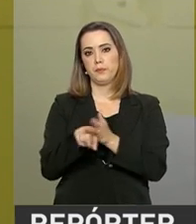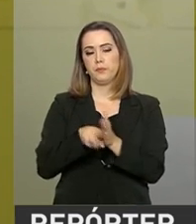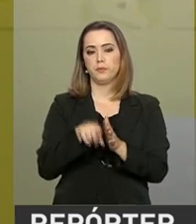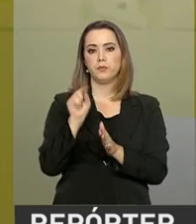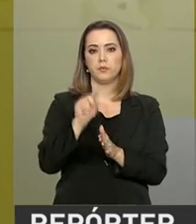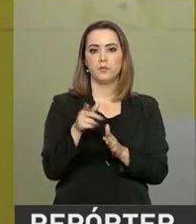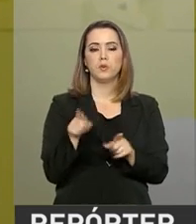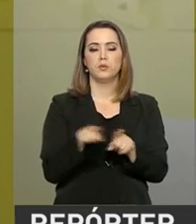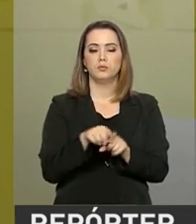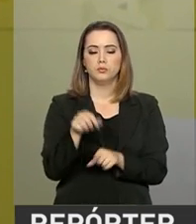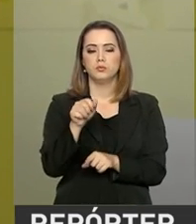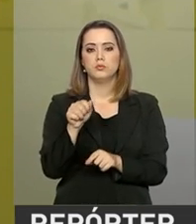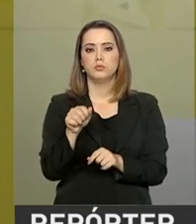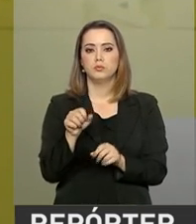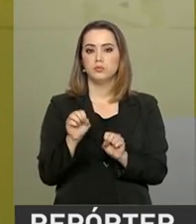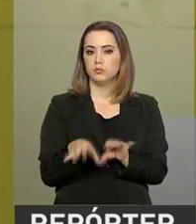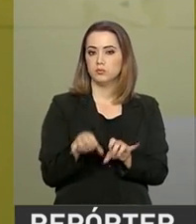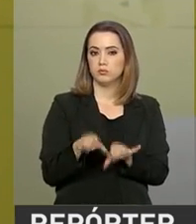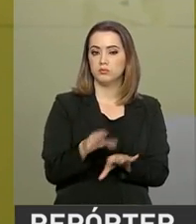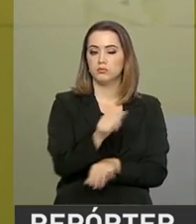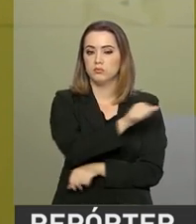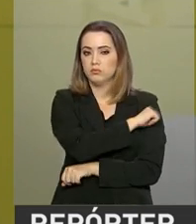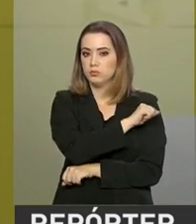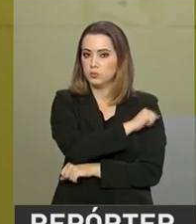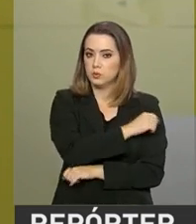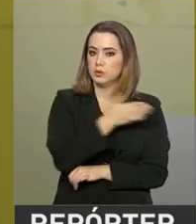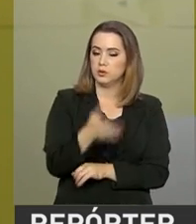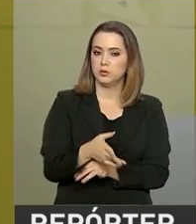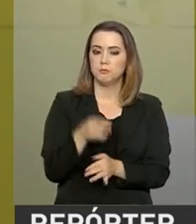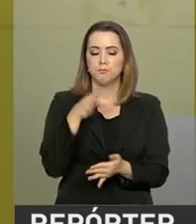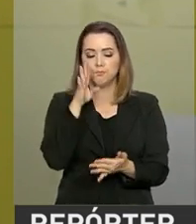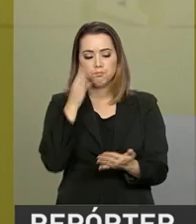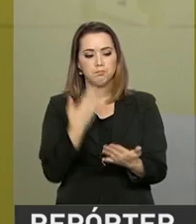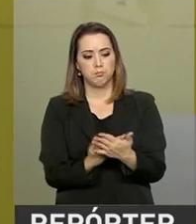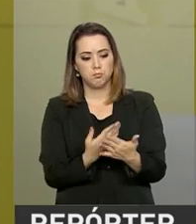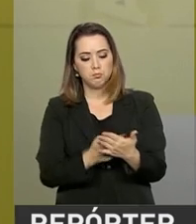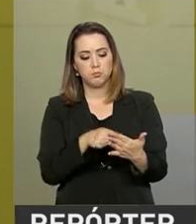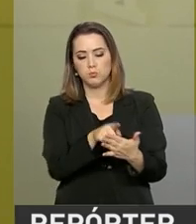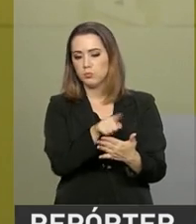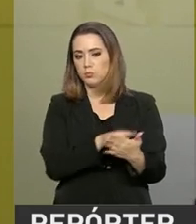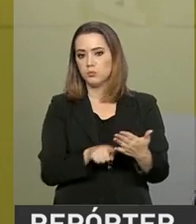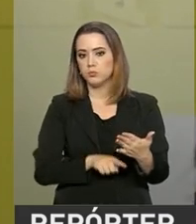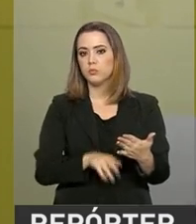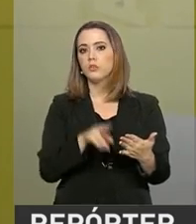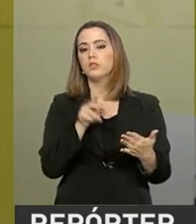e estudantes que vão se debruçar nas temáticas apresentadas e selecionadas nesse chamamento.